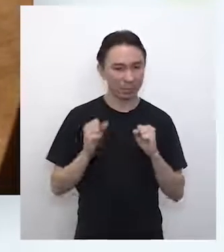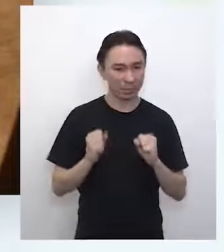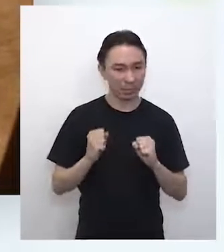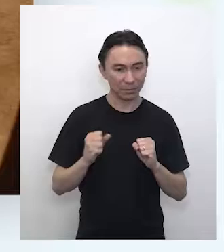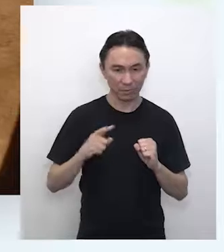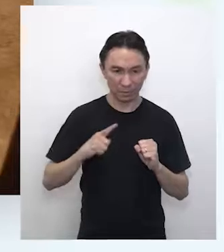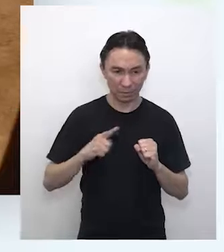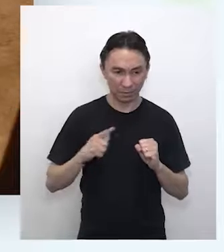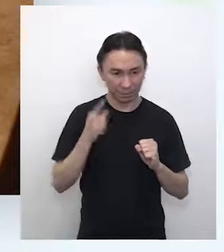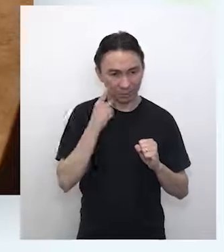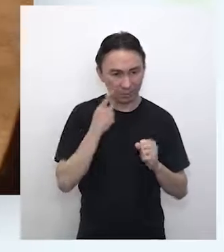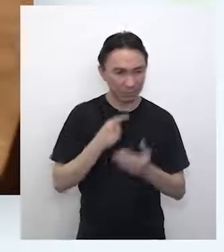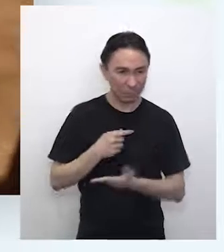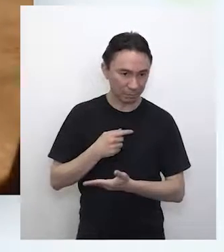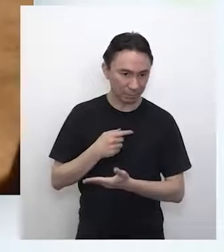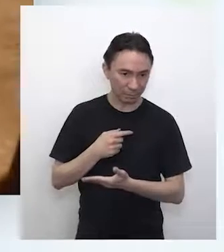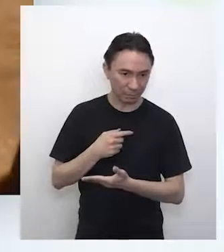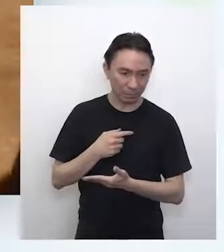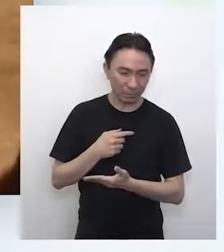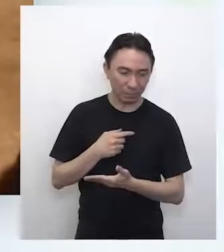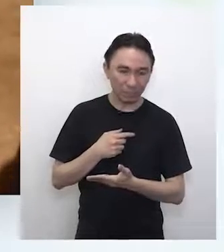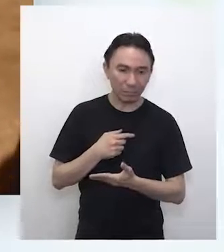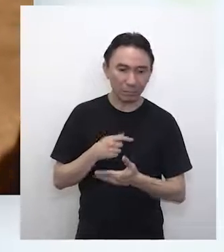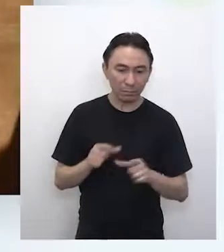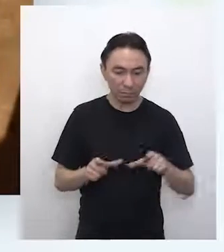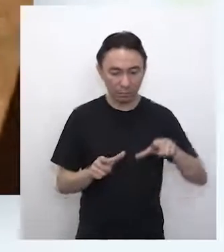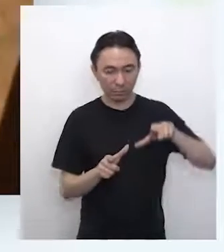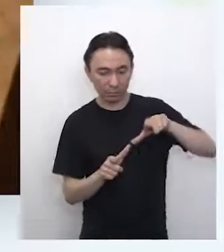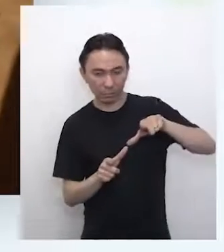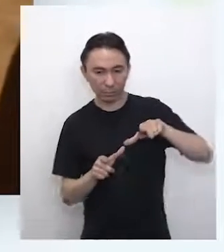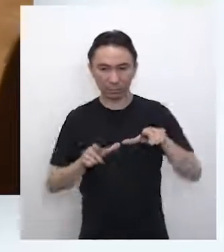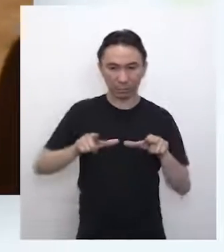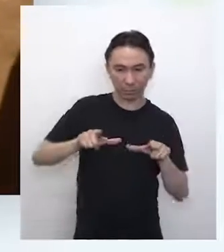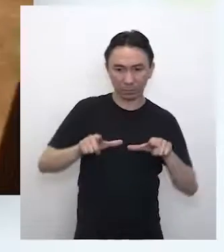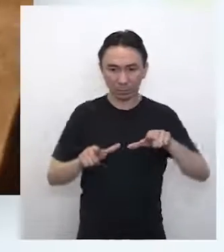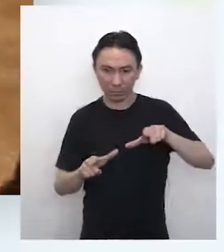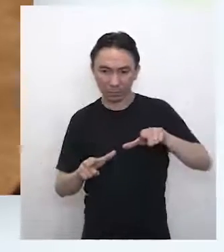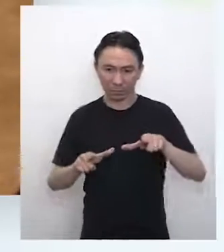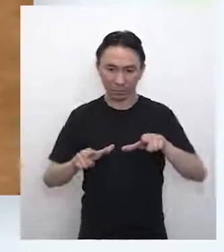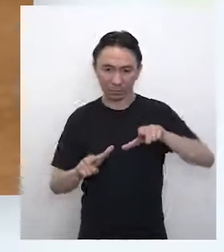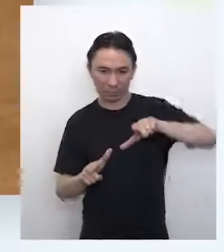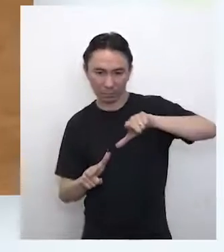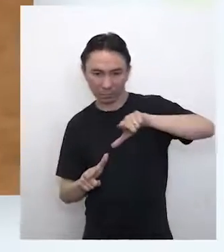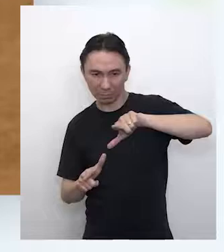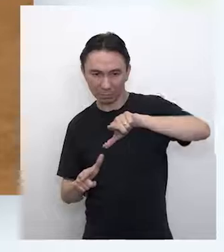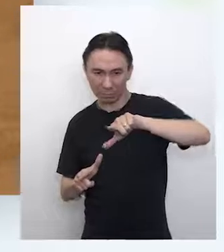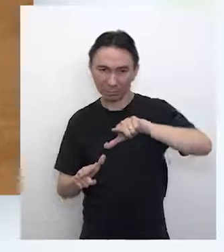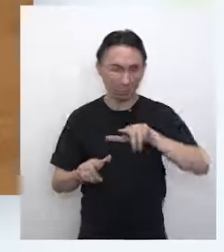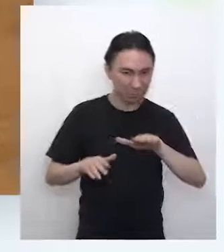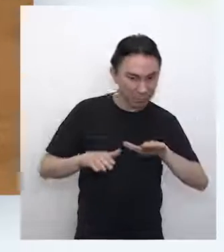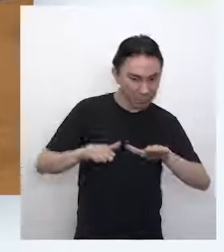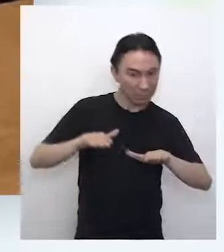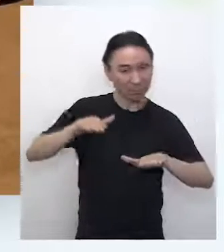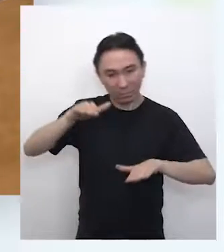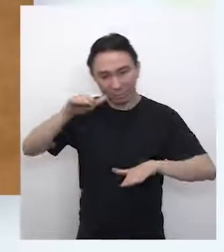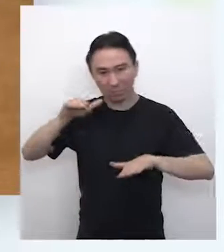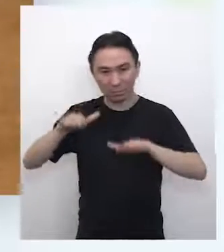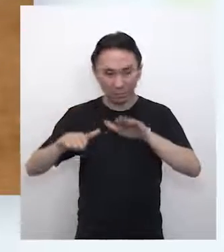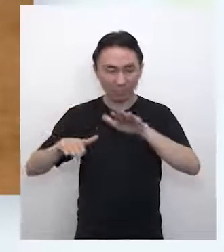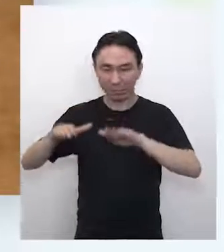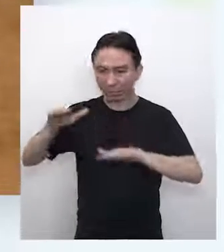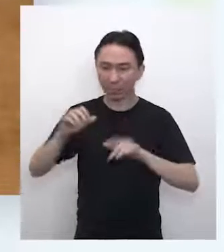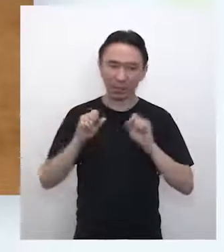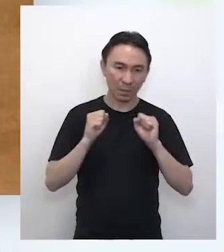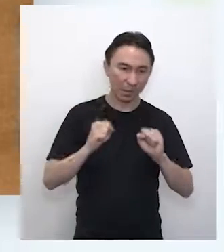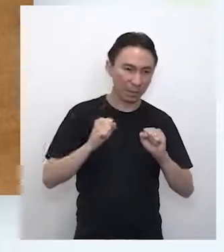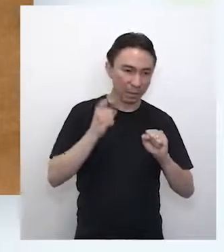placa aqui, ó, pronto, ó, dependendo da posição que ela esteja, ela sobe ou diminui. Ela